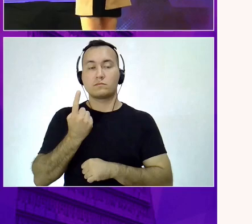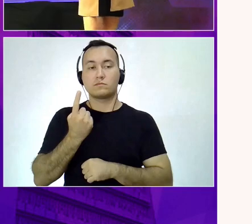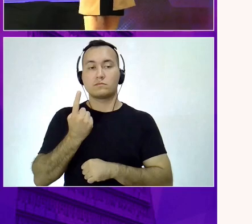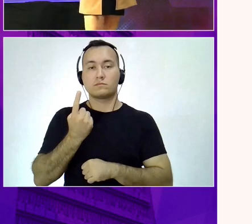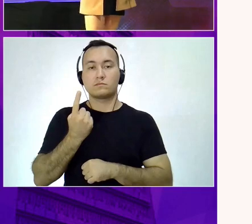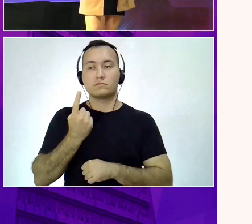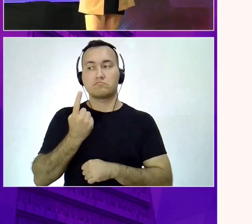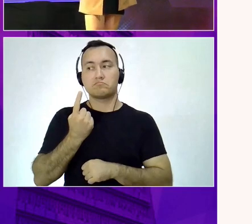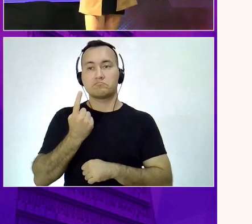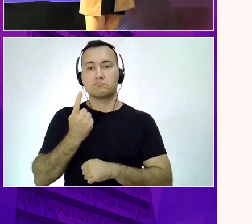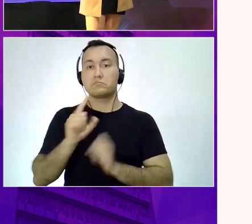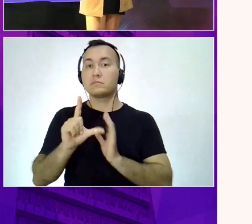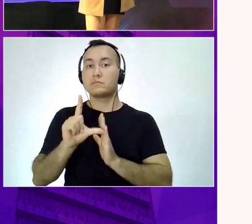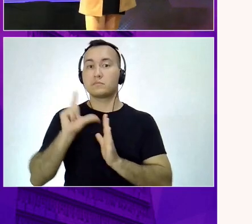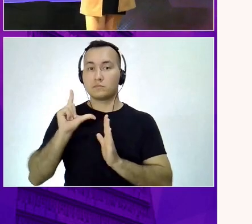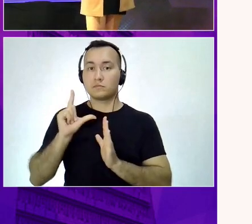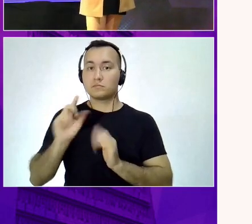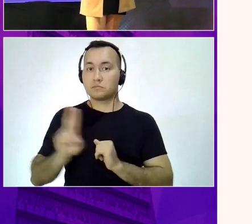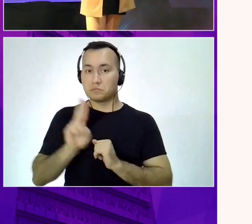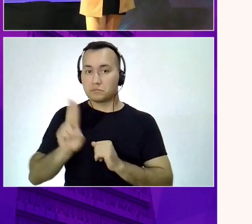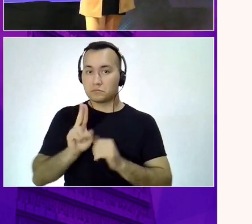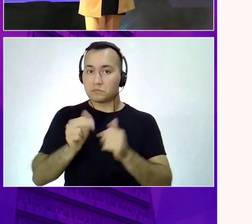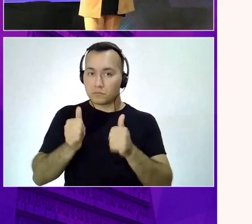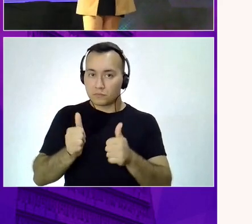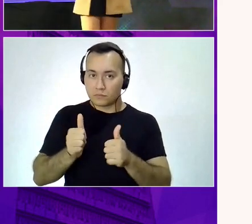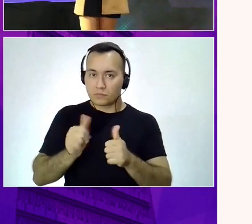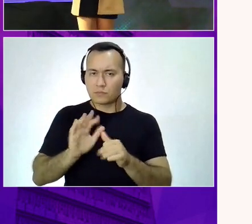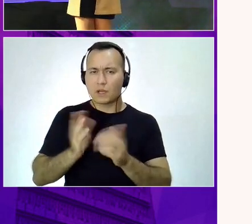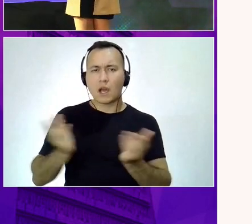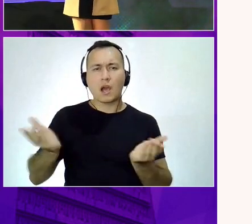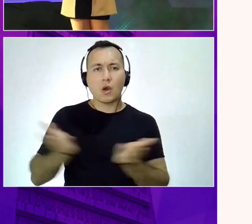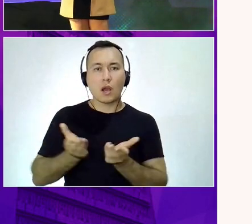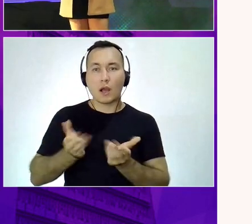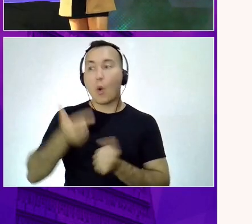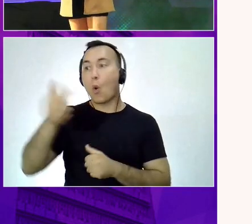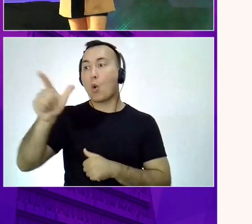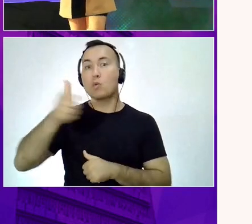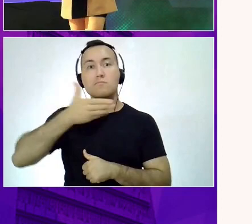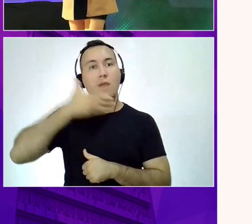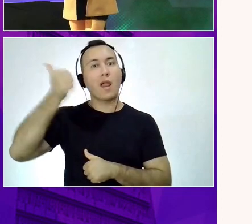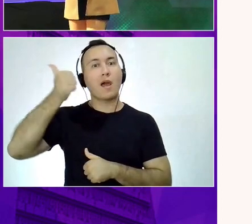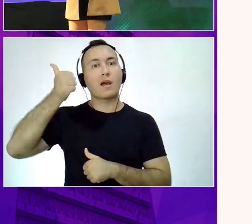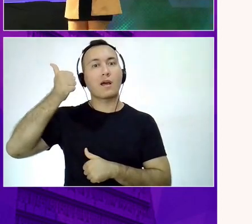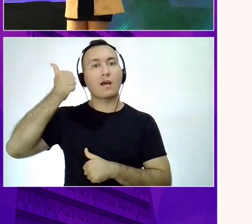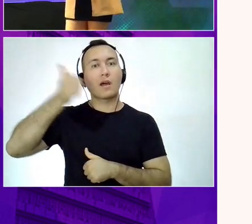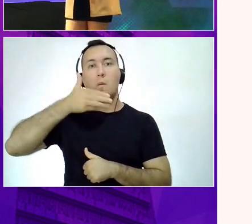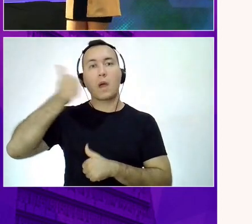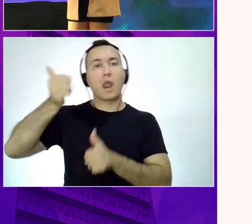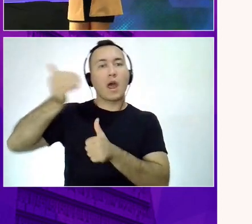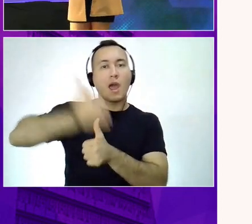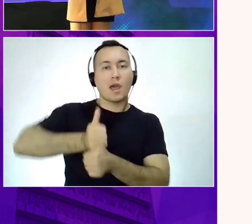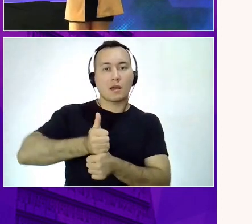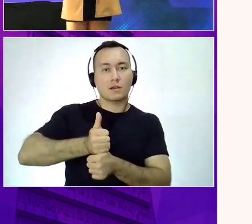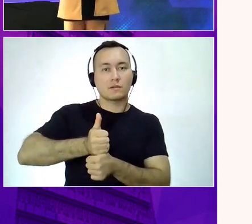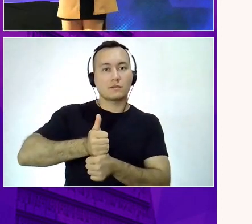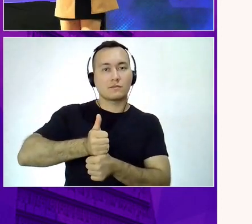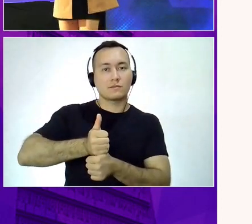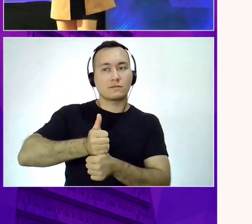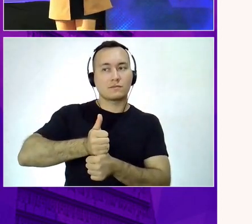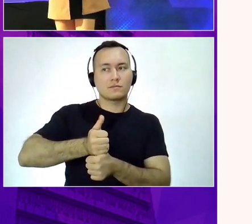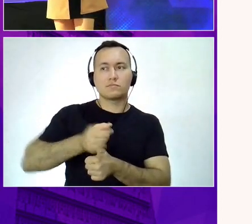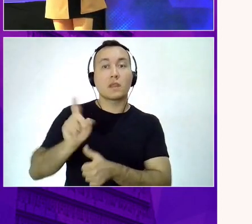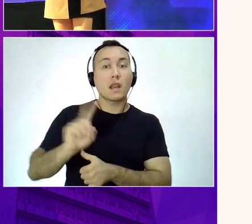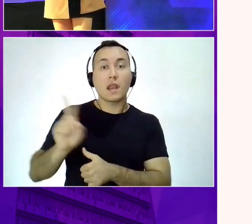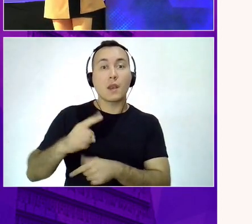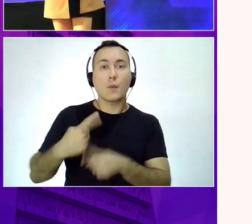vai desempenhar melhor do que essa aqui? Por que que a gente não usa? Eu sempre escuto essas perguntas. Por esse tipo de coisa. A longo